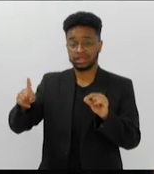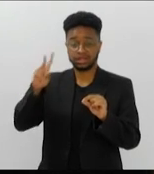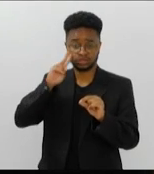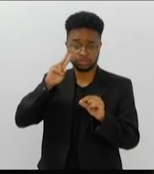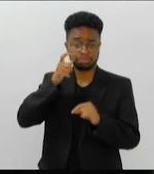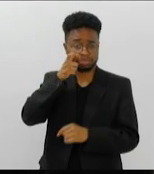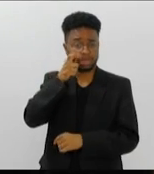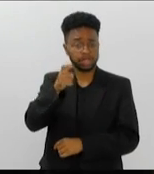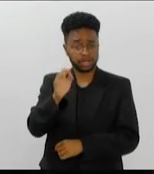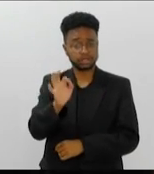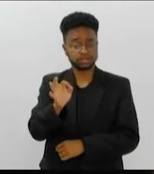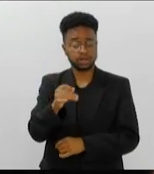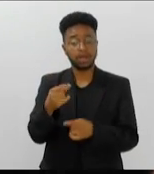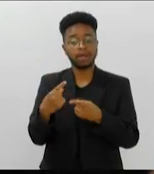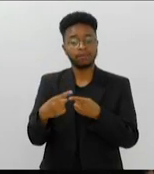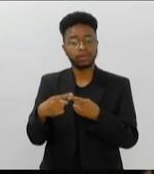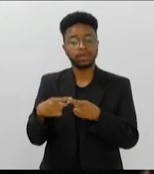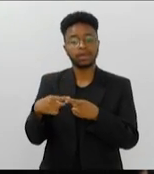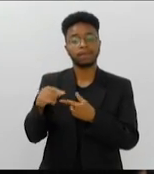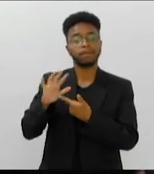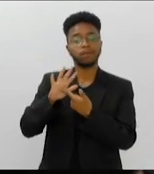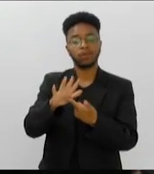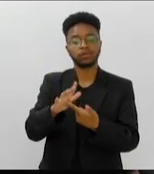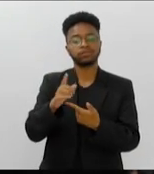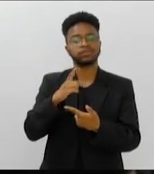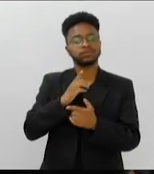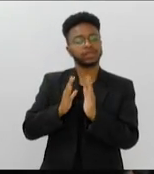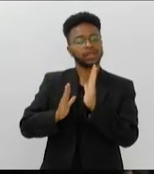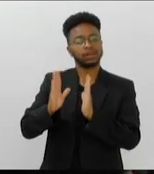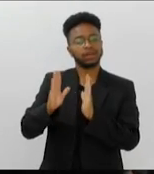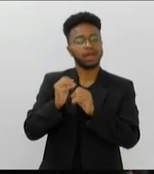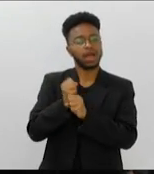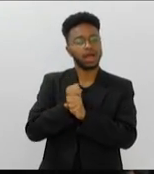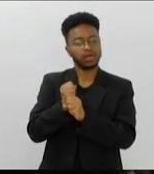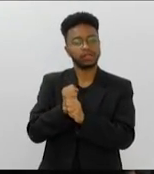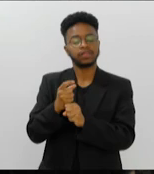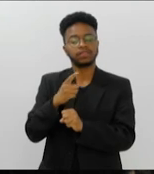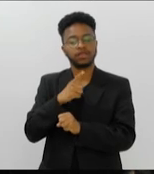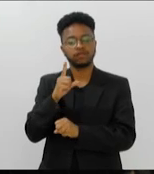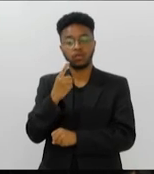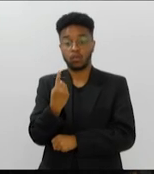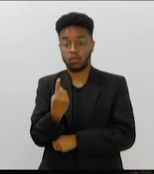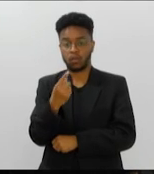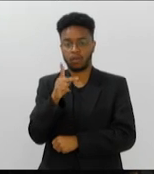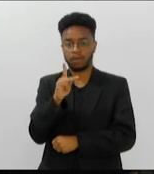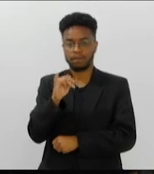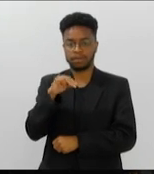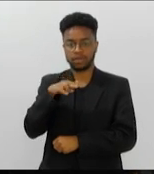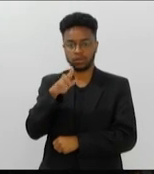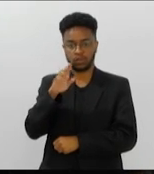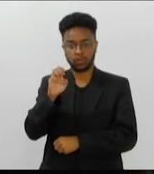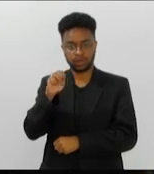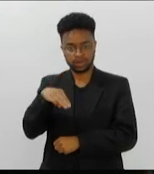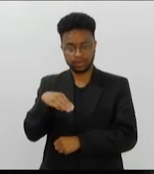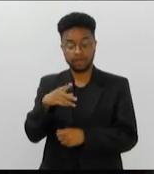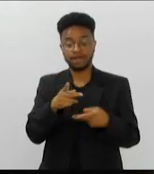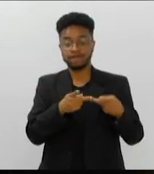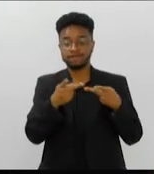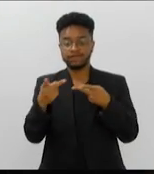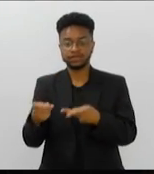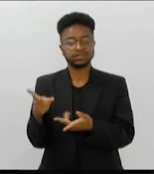deputado Luiz, porque ele retrata o seguinte: durante muitos anos, um pinguim da Patagônia, ele